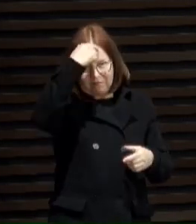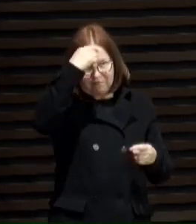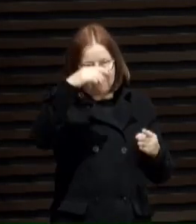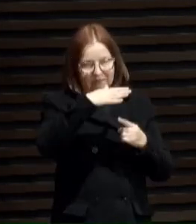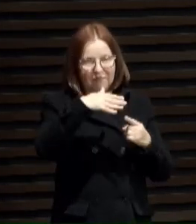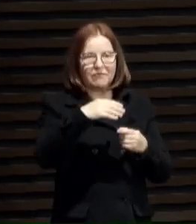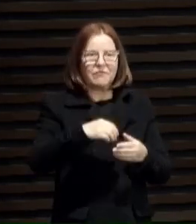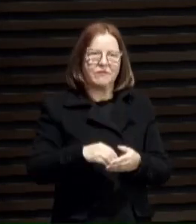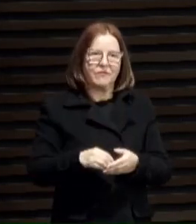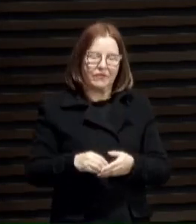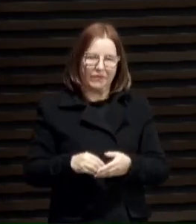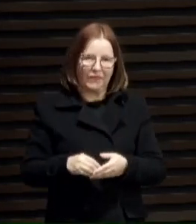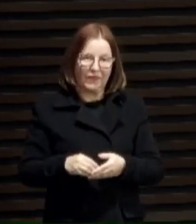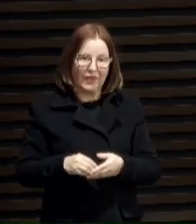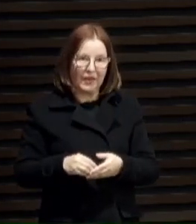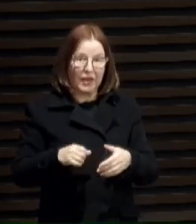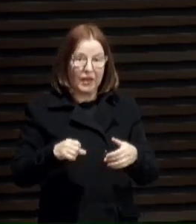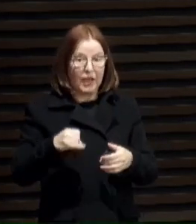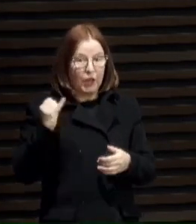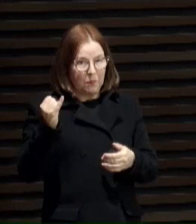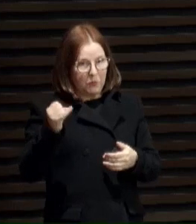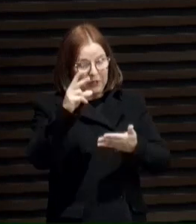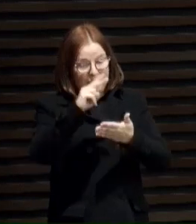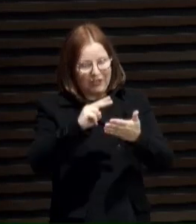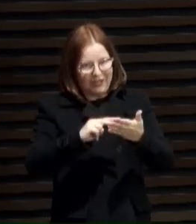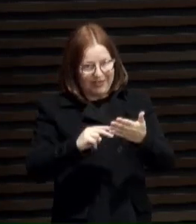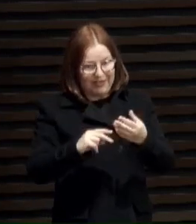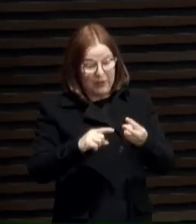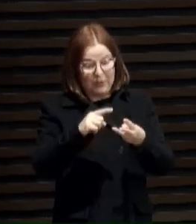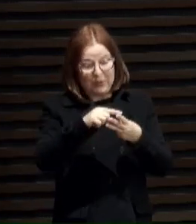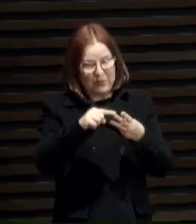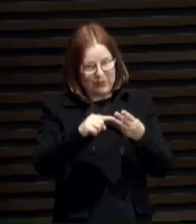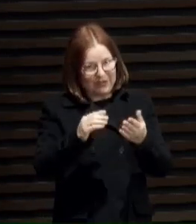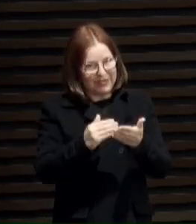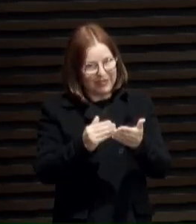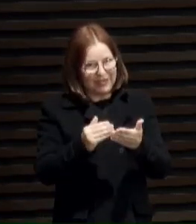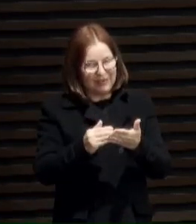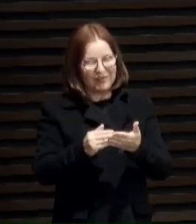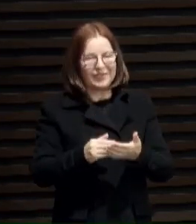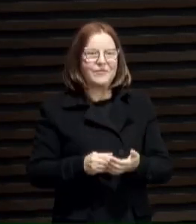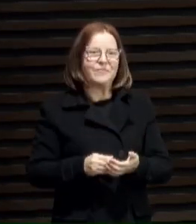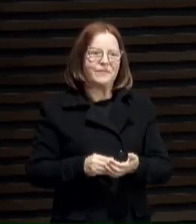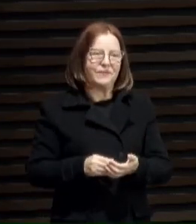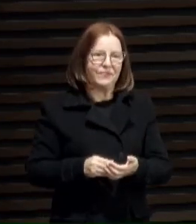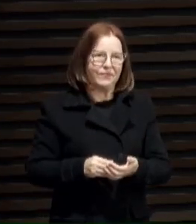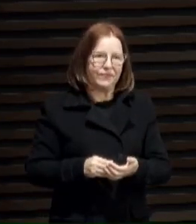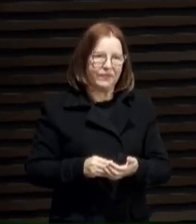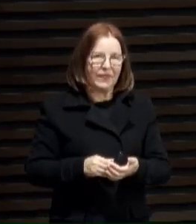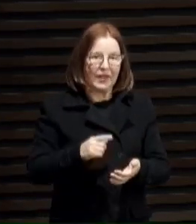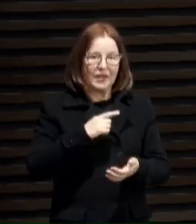ler o livro de Malaquias inteiro, não só o capítulo 3, né? São só 4 capítulos. Mas ele traz